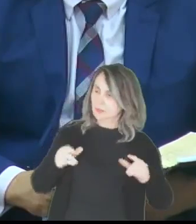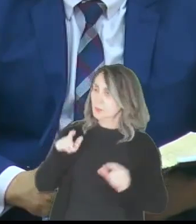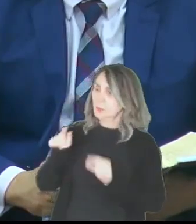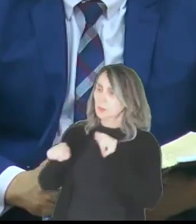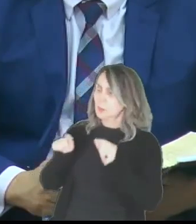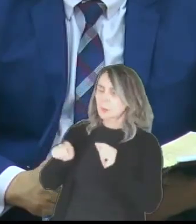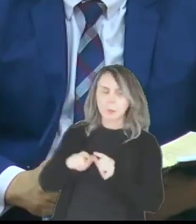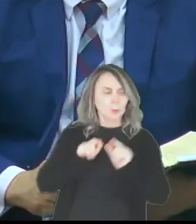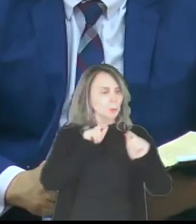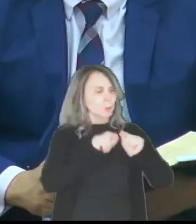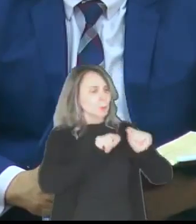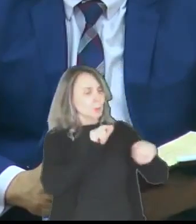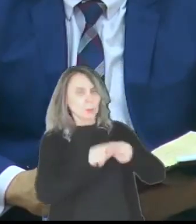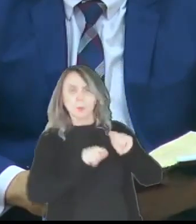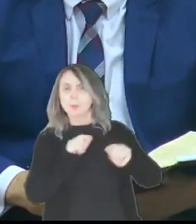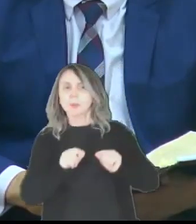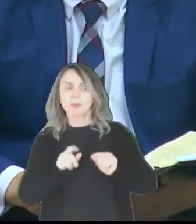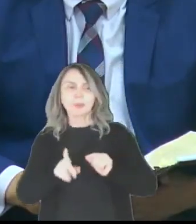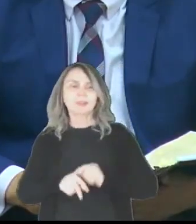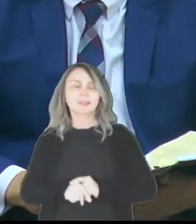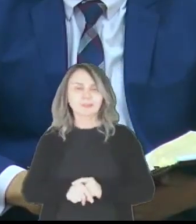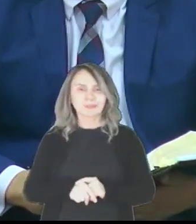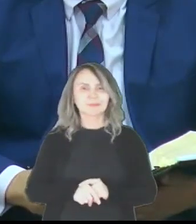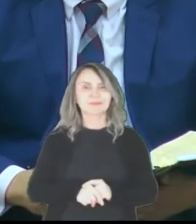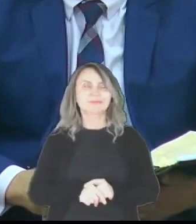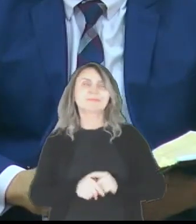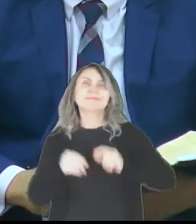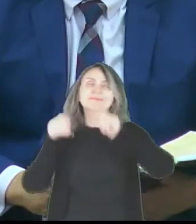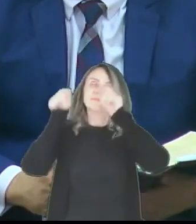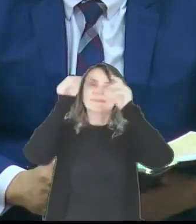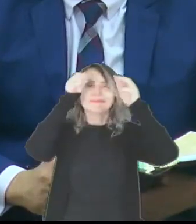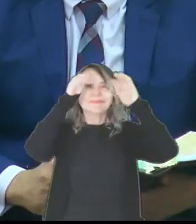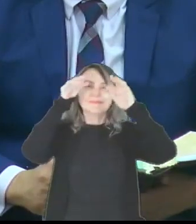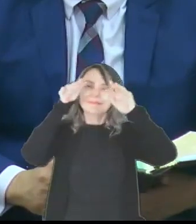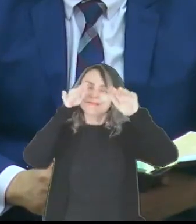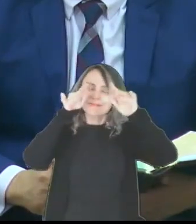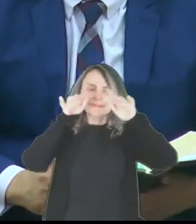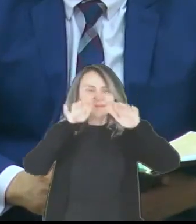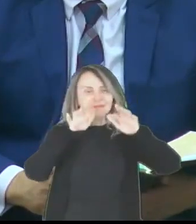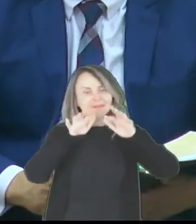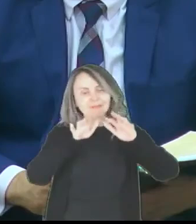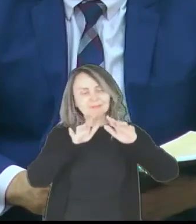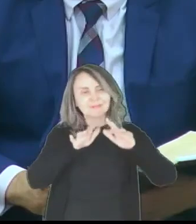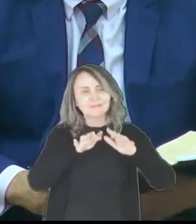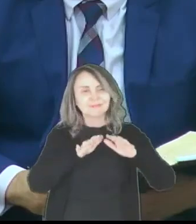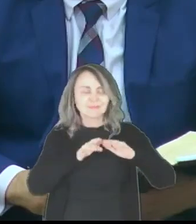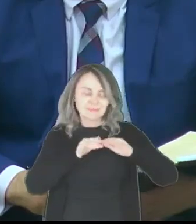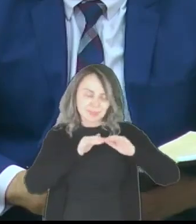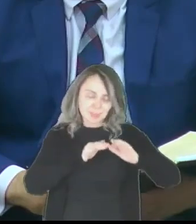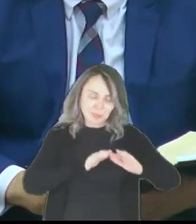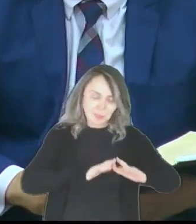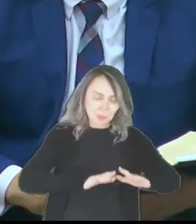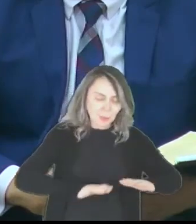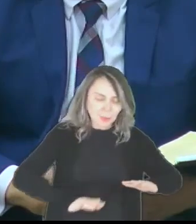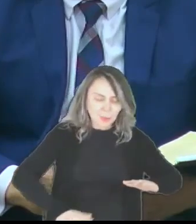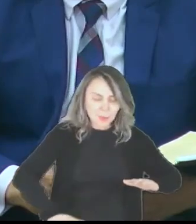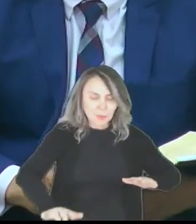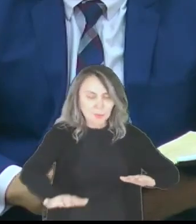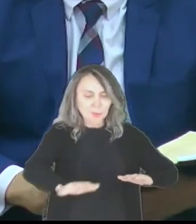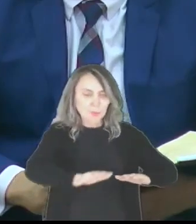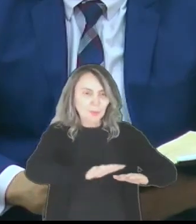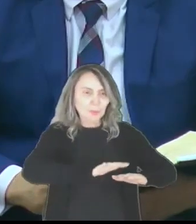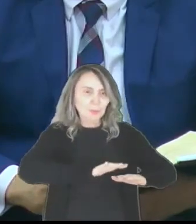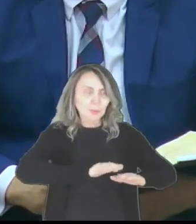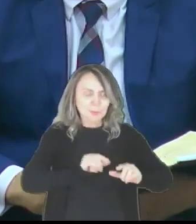Glória a Deus. E alçando-se o orvalho caído, eis que sobre a face do deserto estava uma